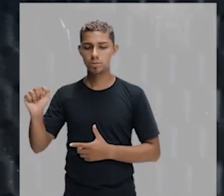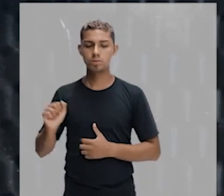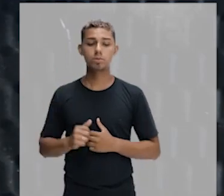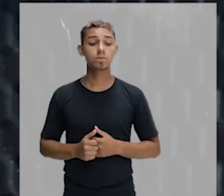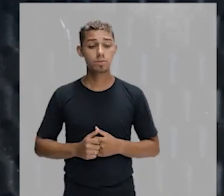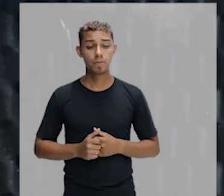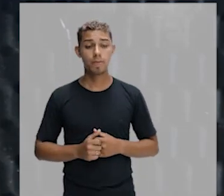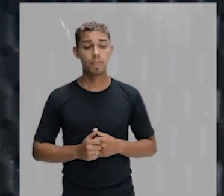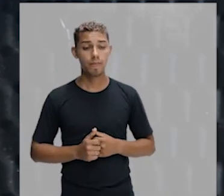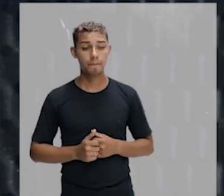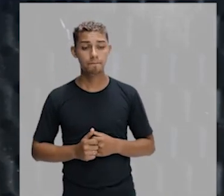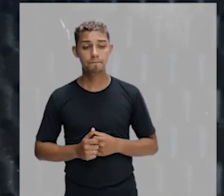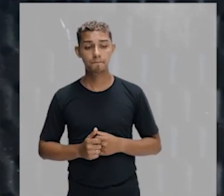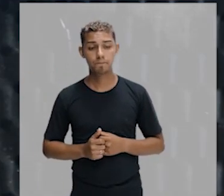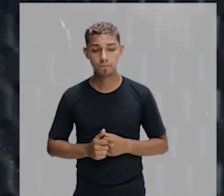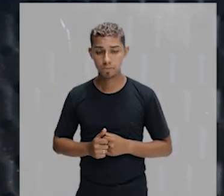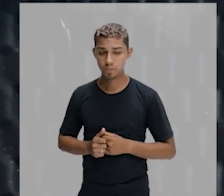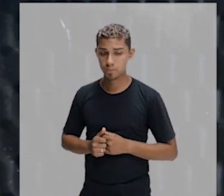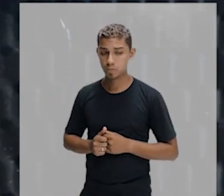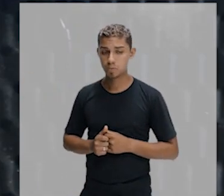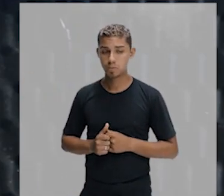Certo? Então,